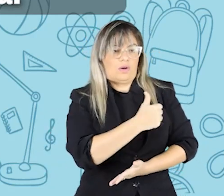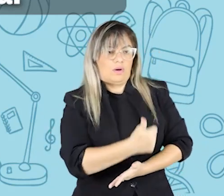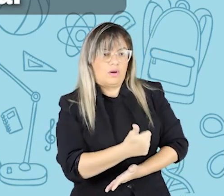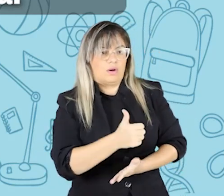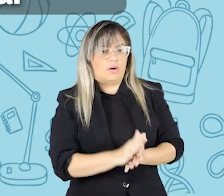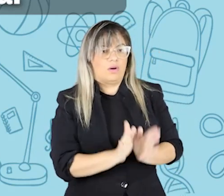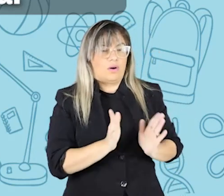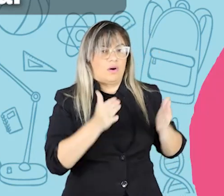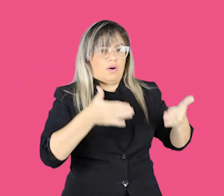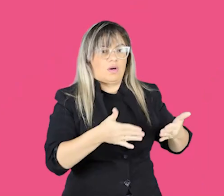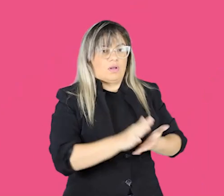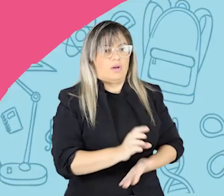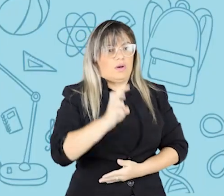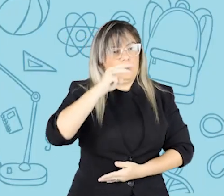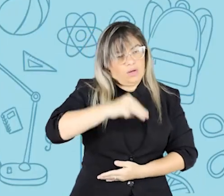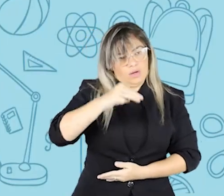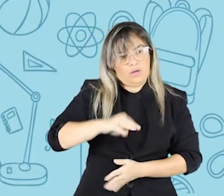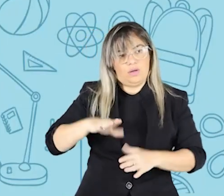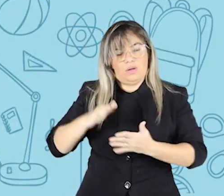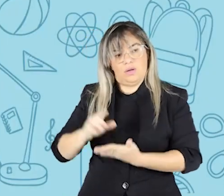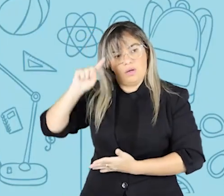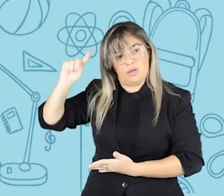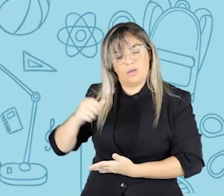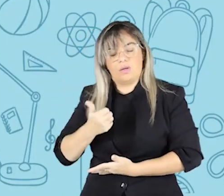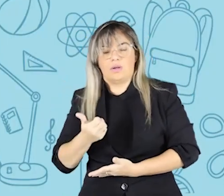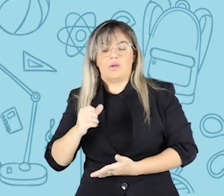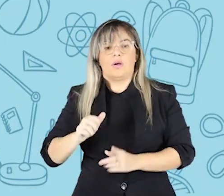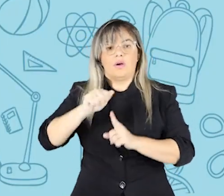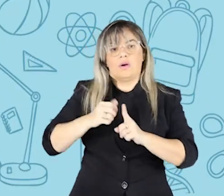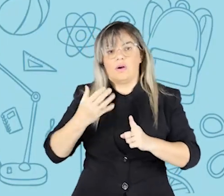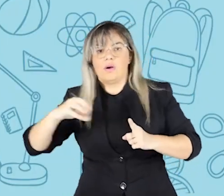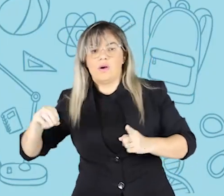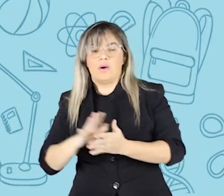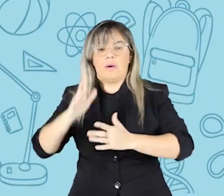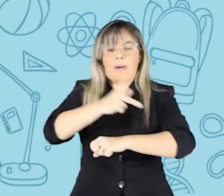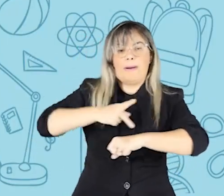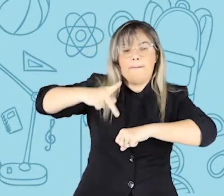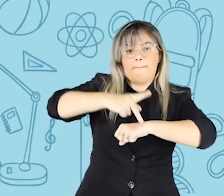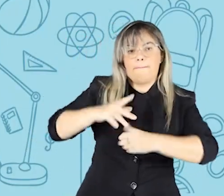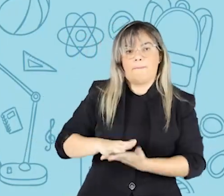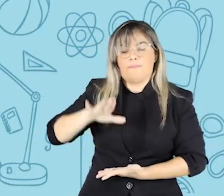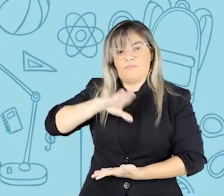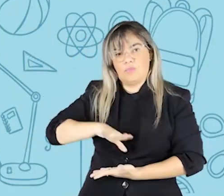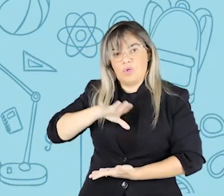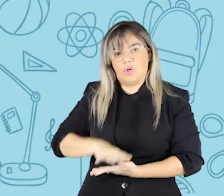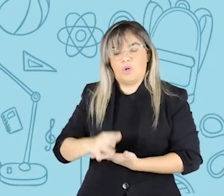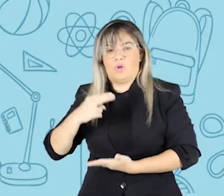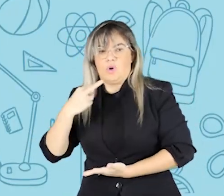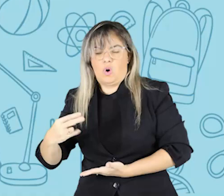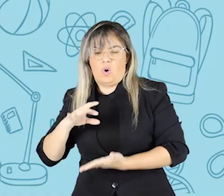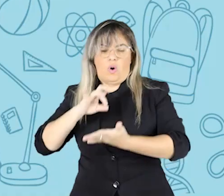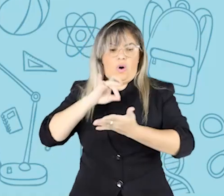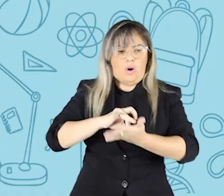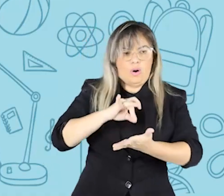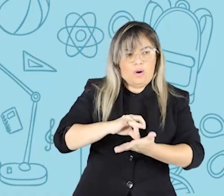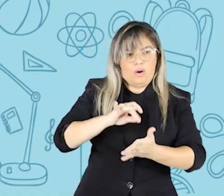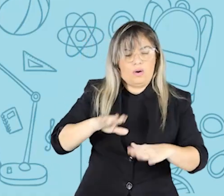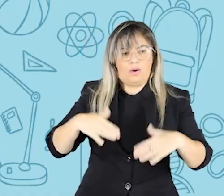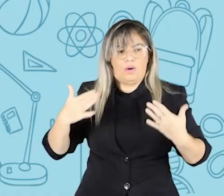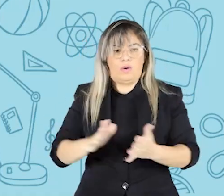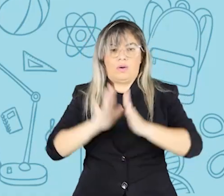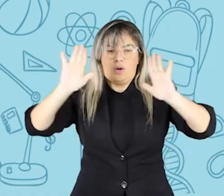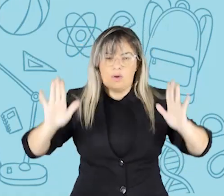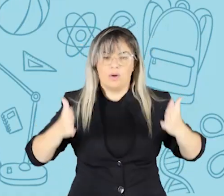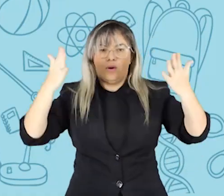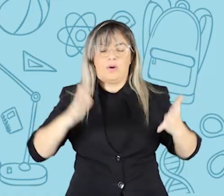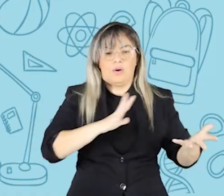à matemática. Embora no dia 6 de maio, países que têm a língua portuguesa como idioma oficial celebrem o